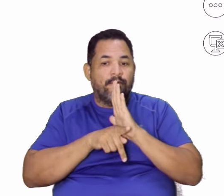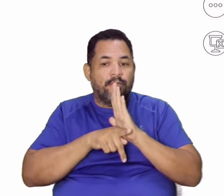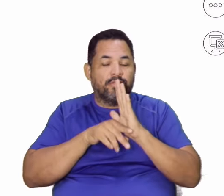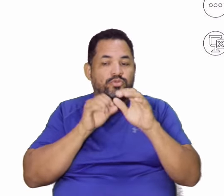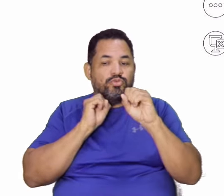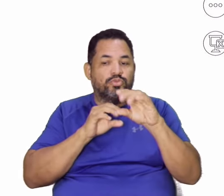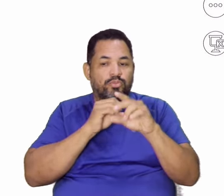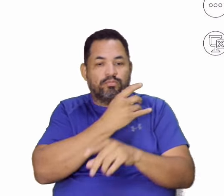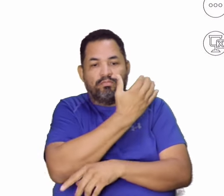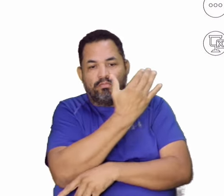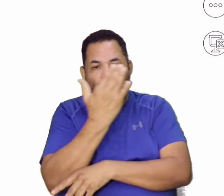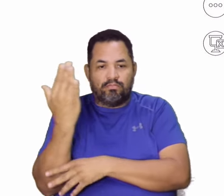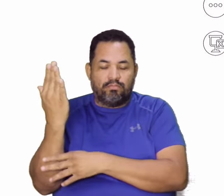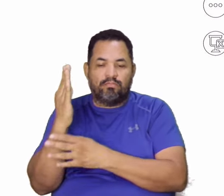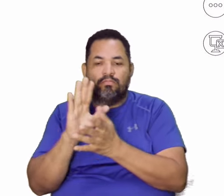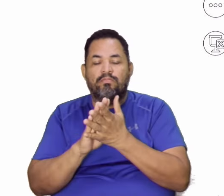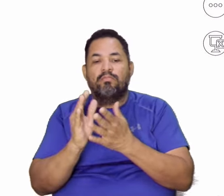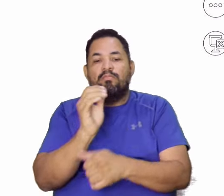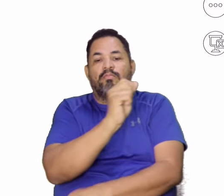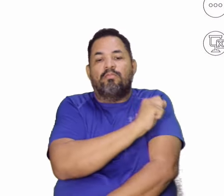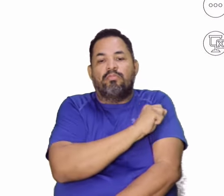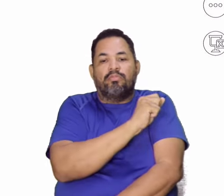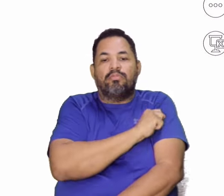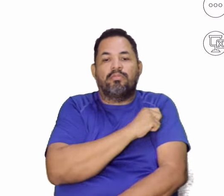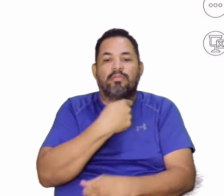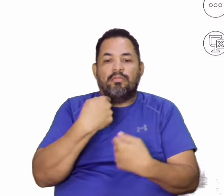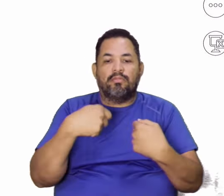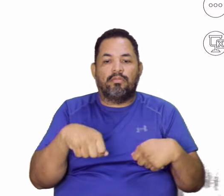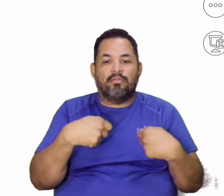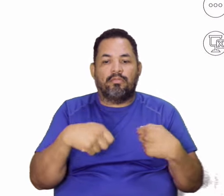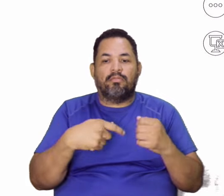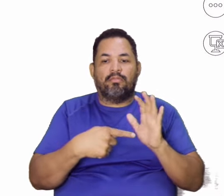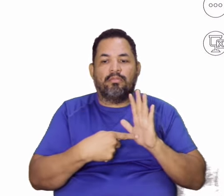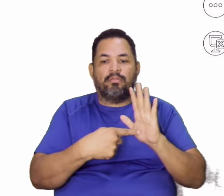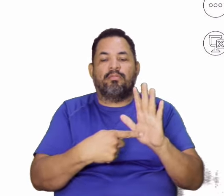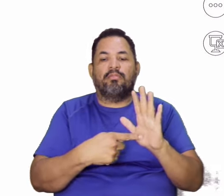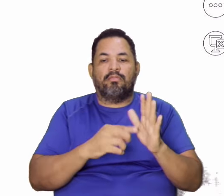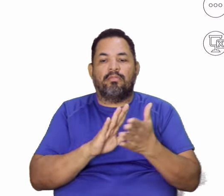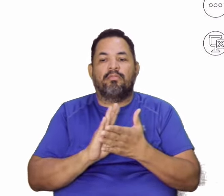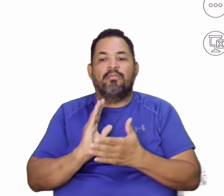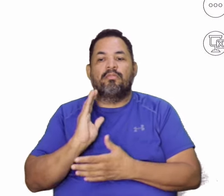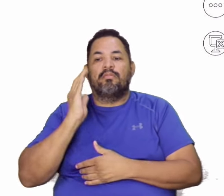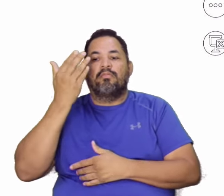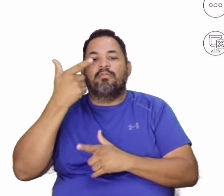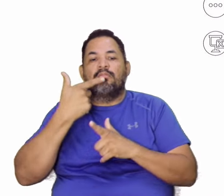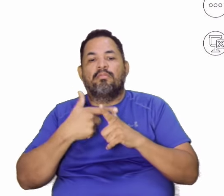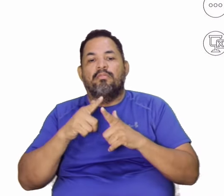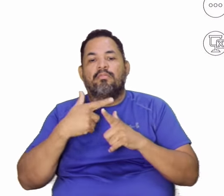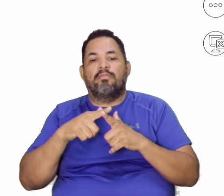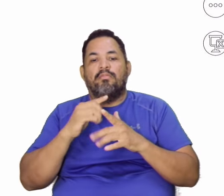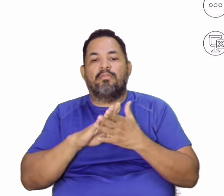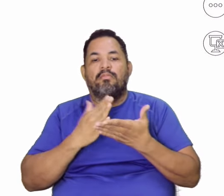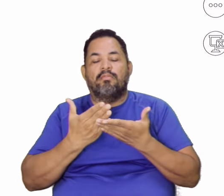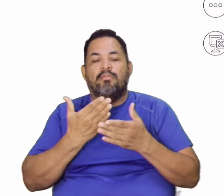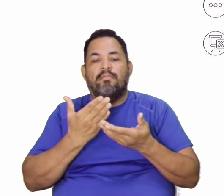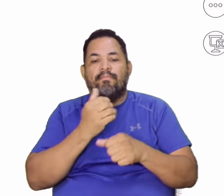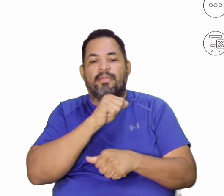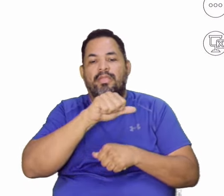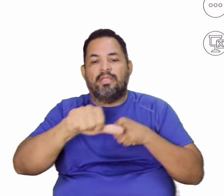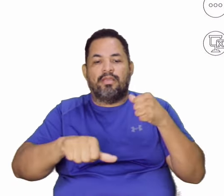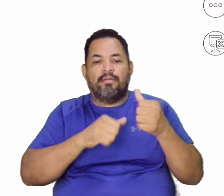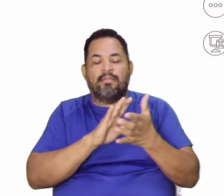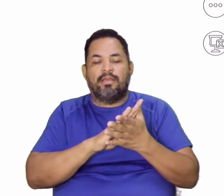educação ambiental Os estudantes devem apresentar soluções para tornar suas